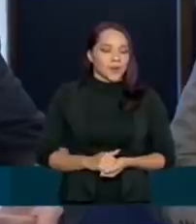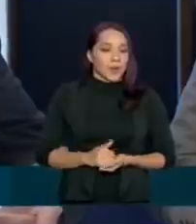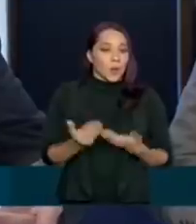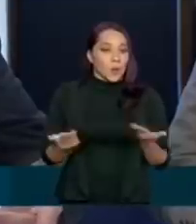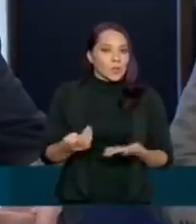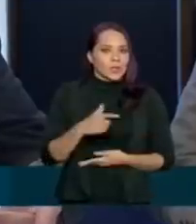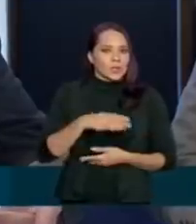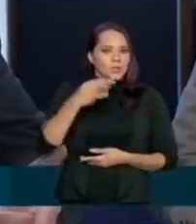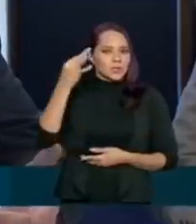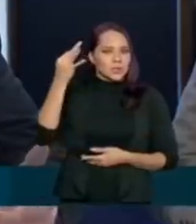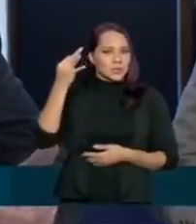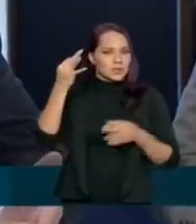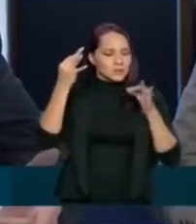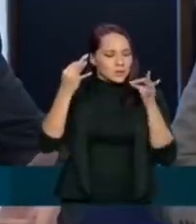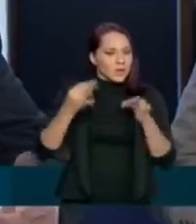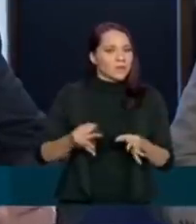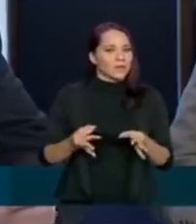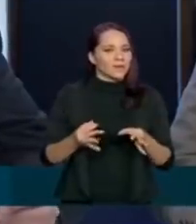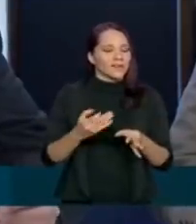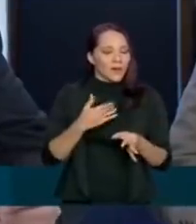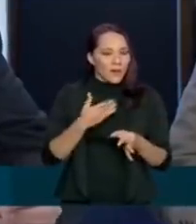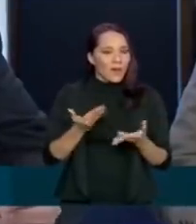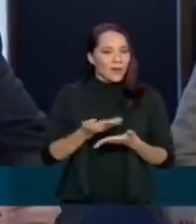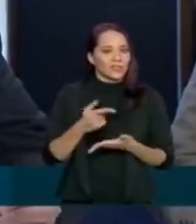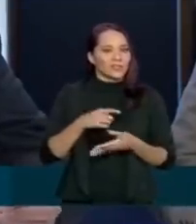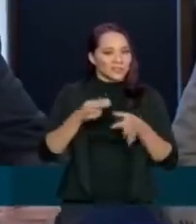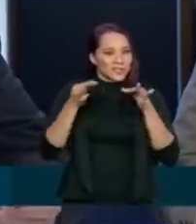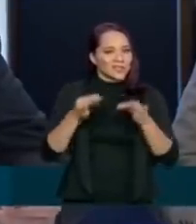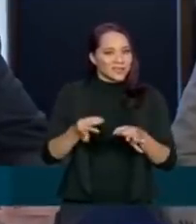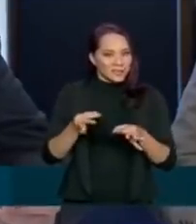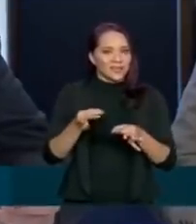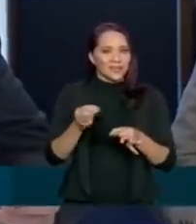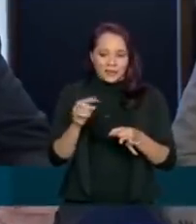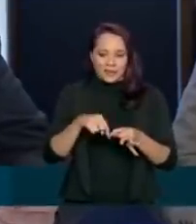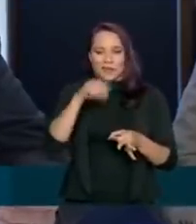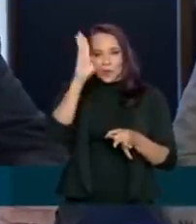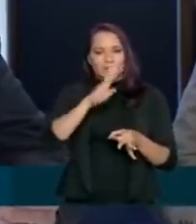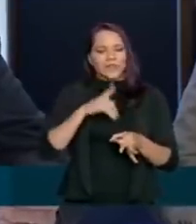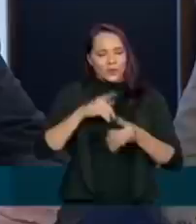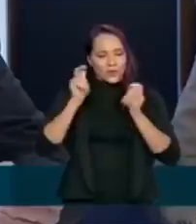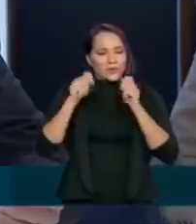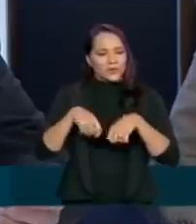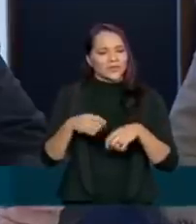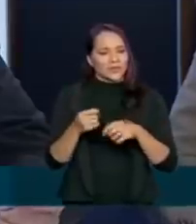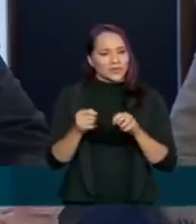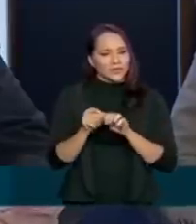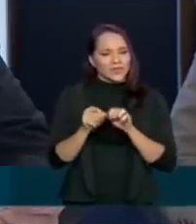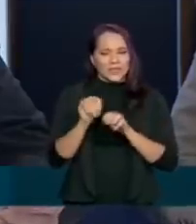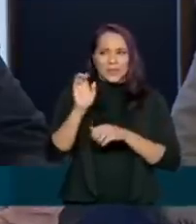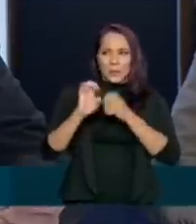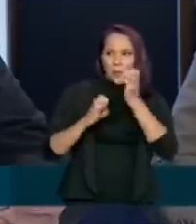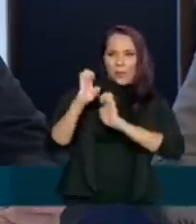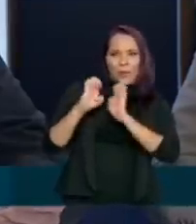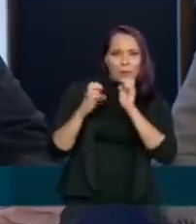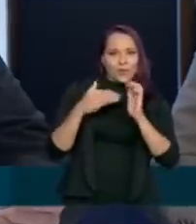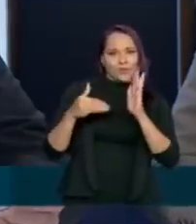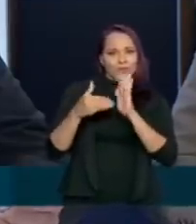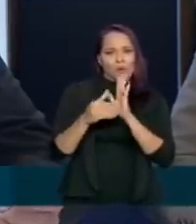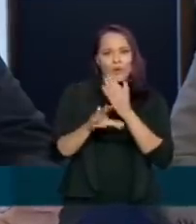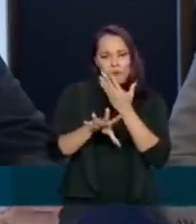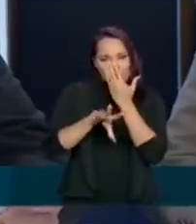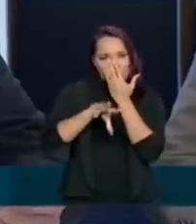certeza, não convicção, mas a certeza de que nós temos condição de produzir todos os respiradores necessários na indústria